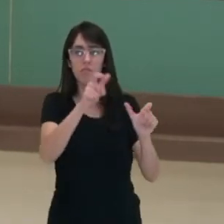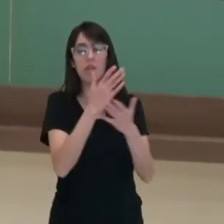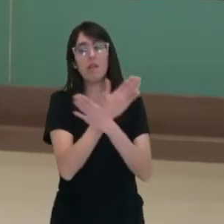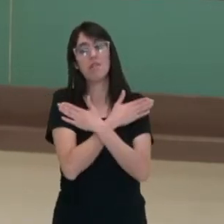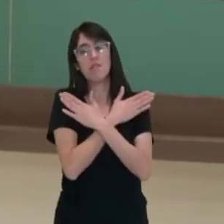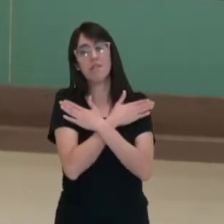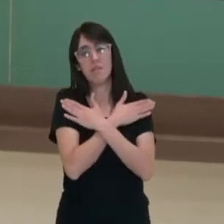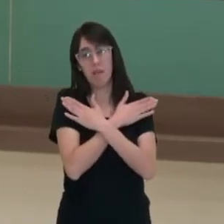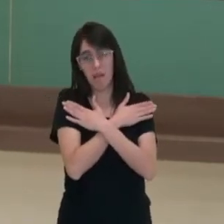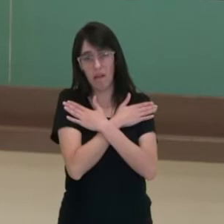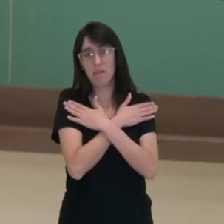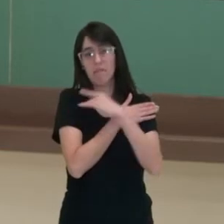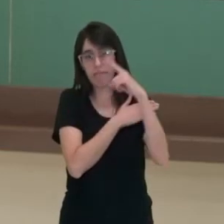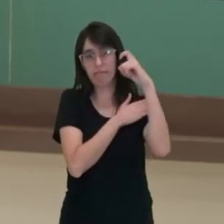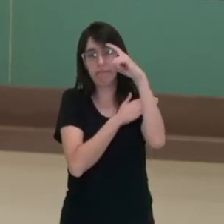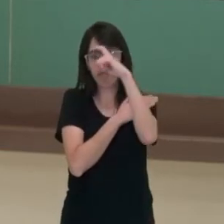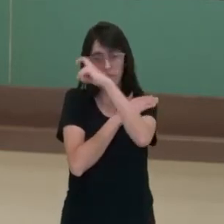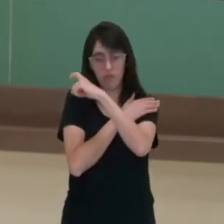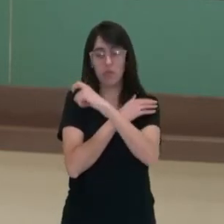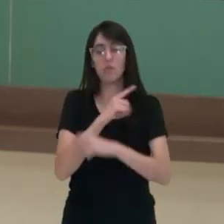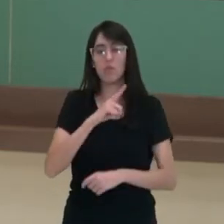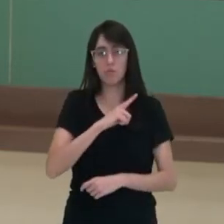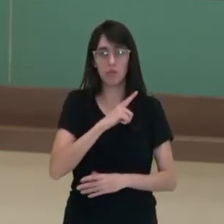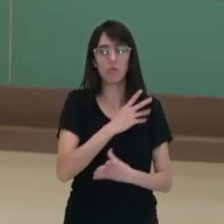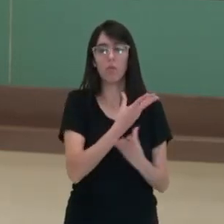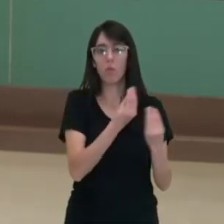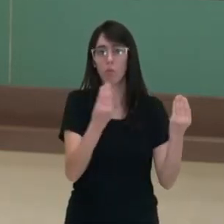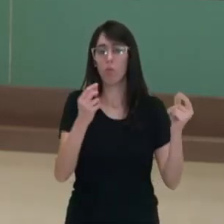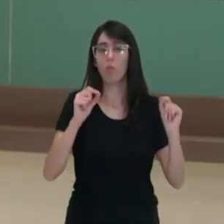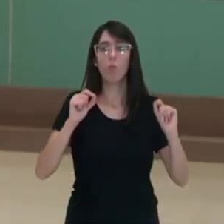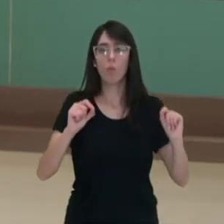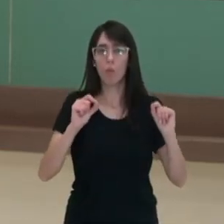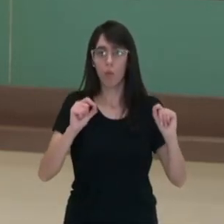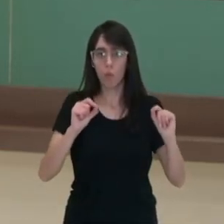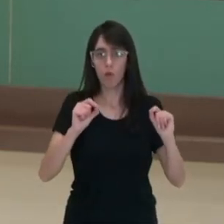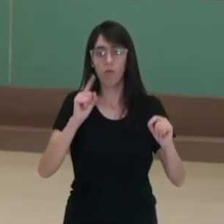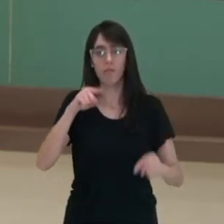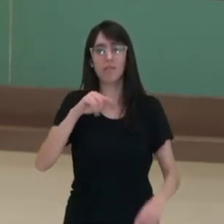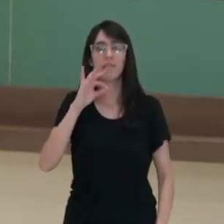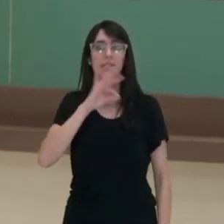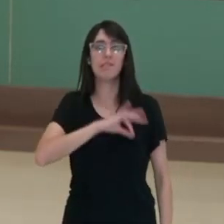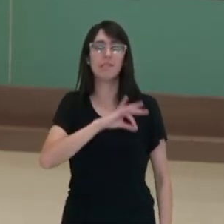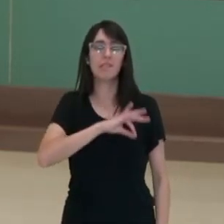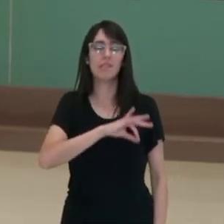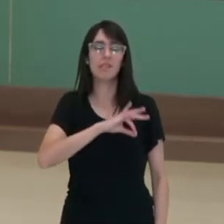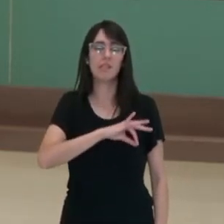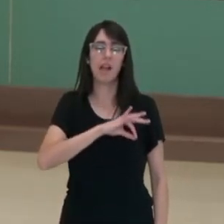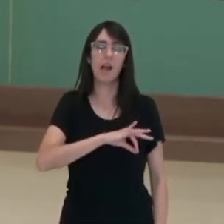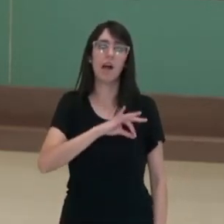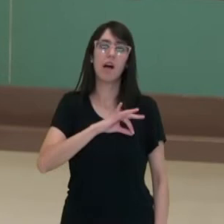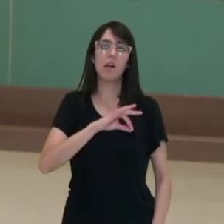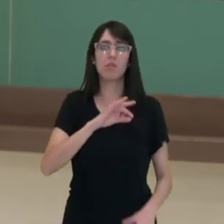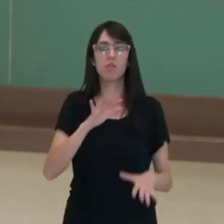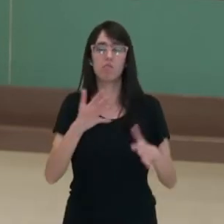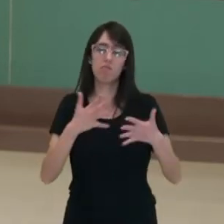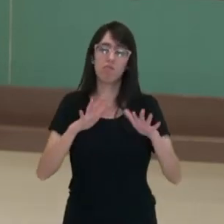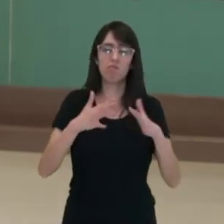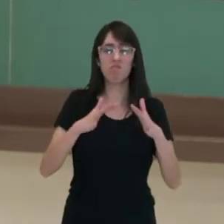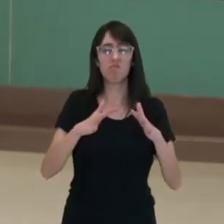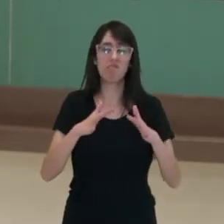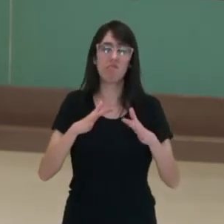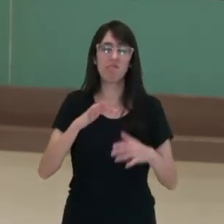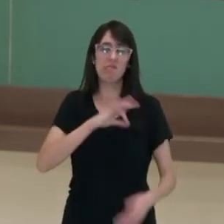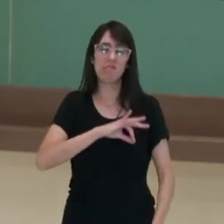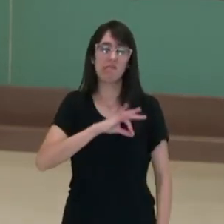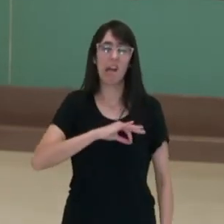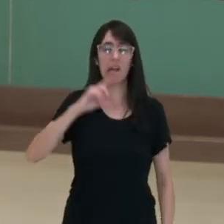permanente, que contribuem para que os salários se mantenham em níveis medianos ou baixos,